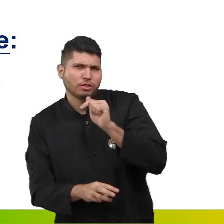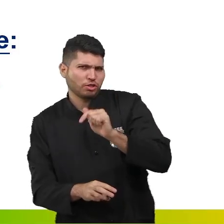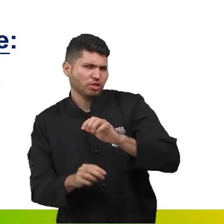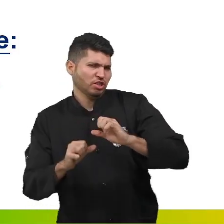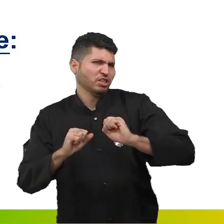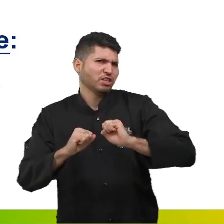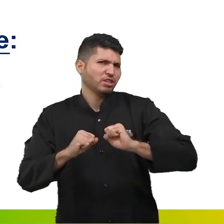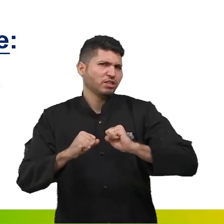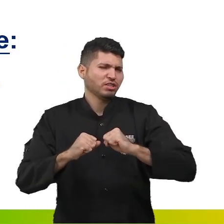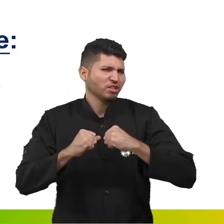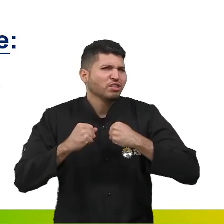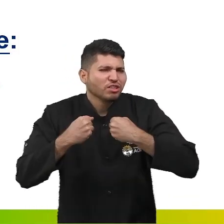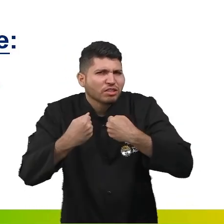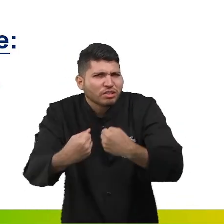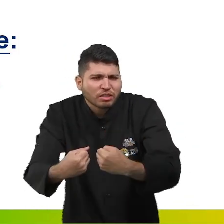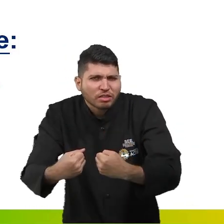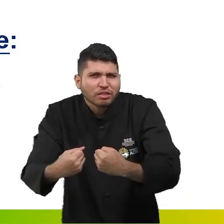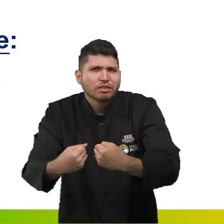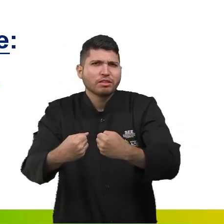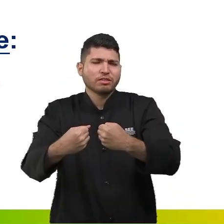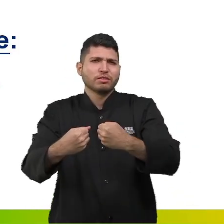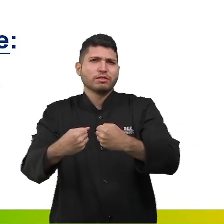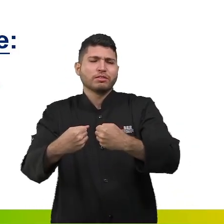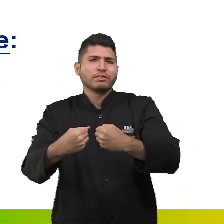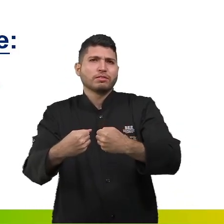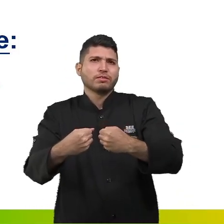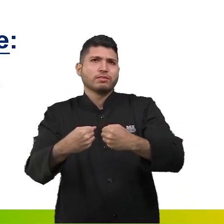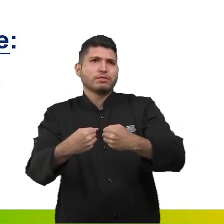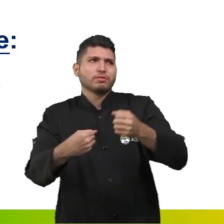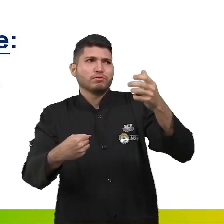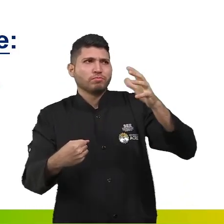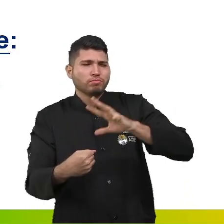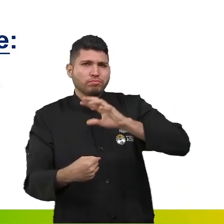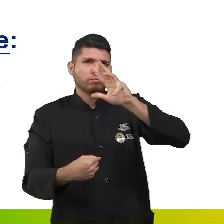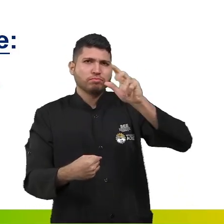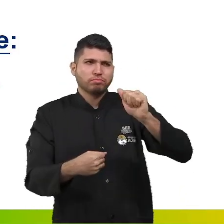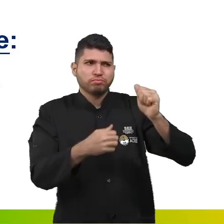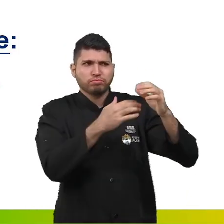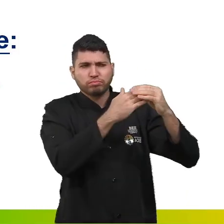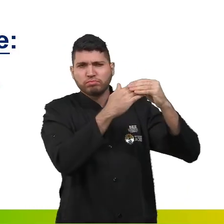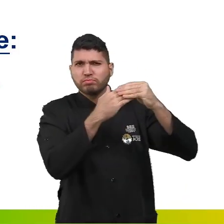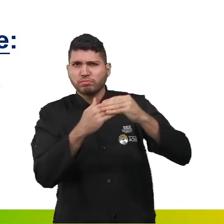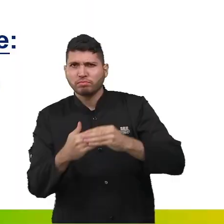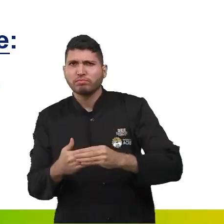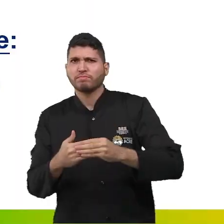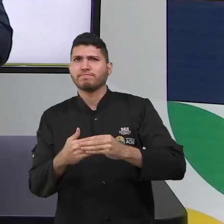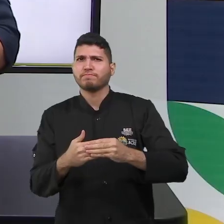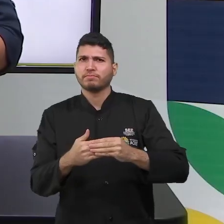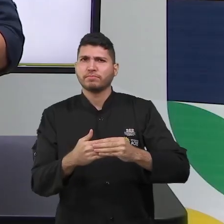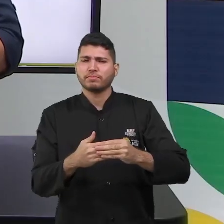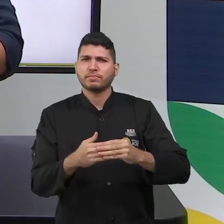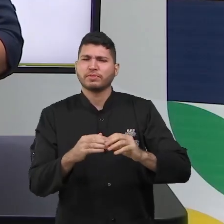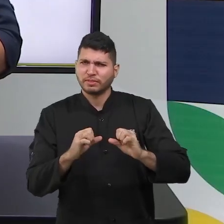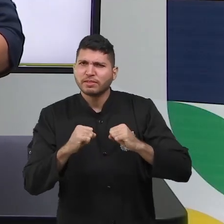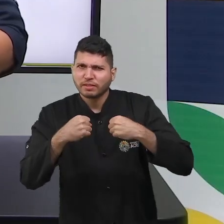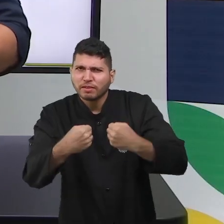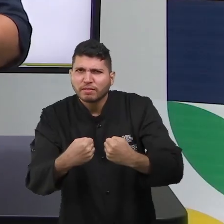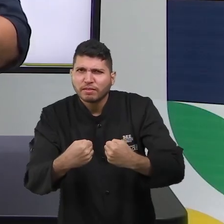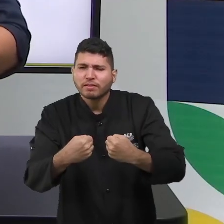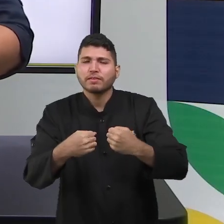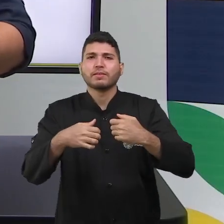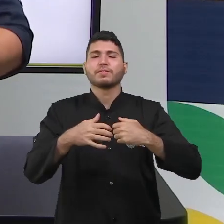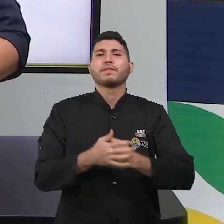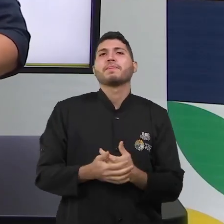Havia resistência dos escravos africanos trazidos para o Brasil. Obviamente, a escravidão no Brasil não era